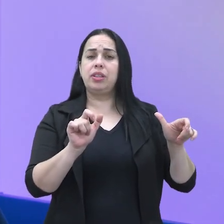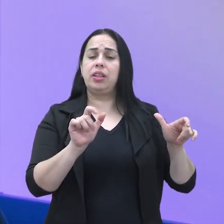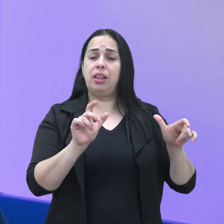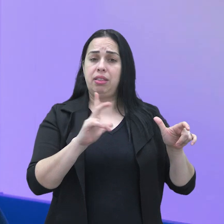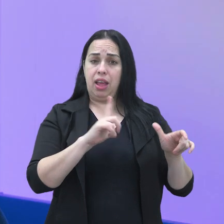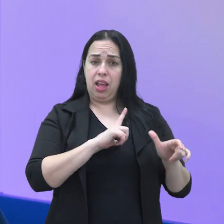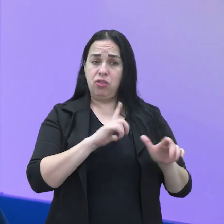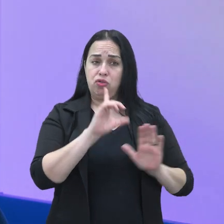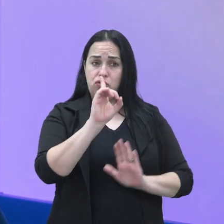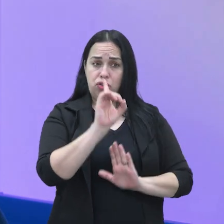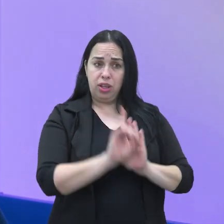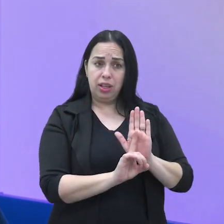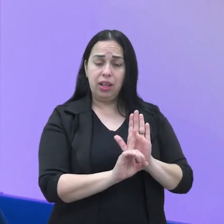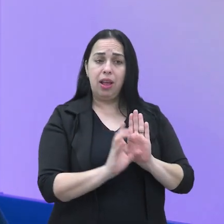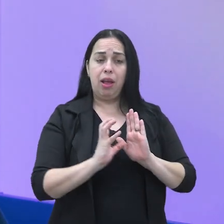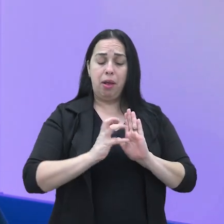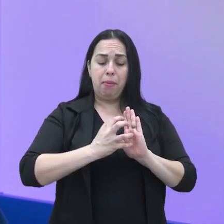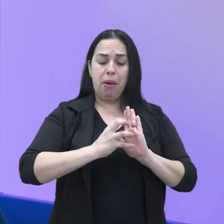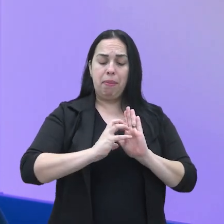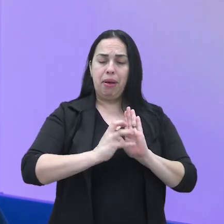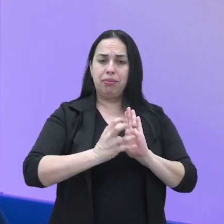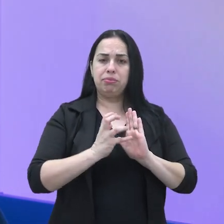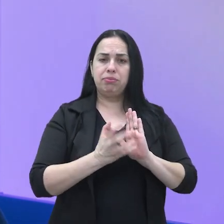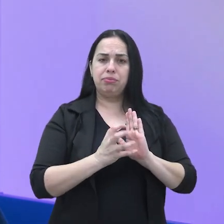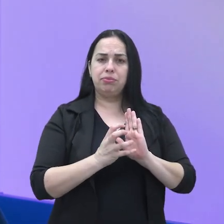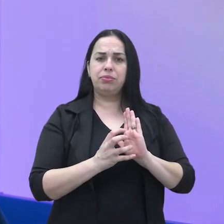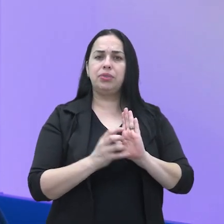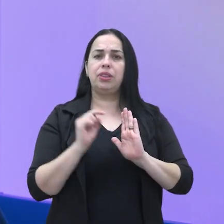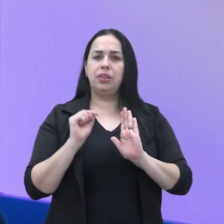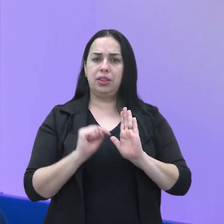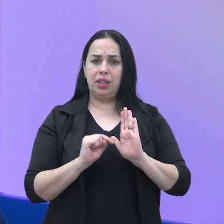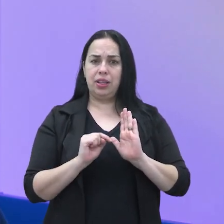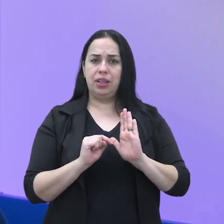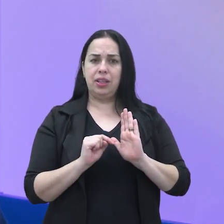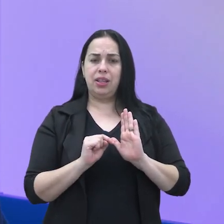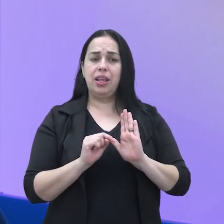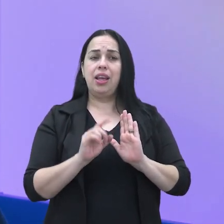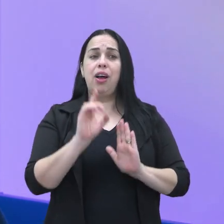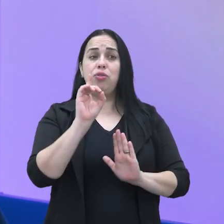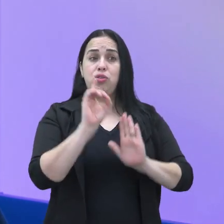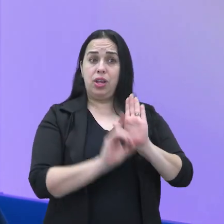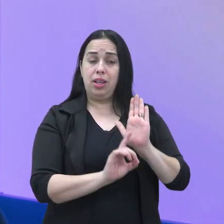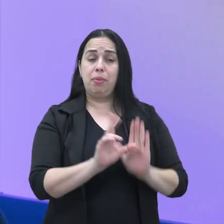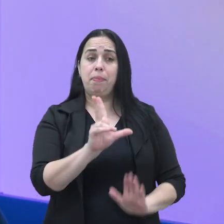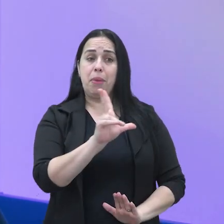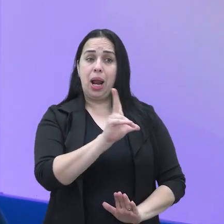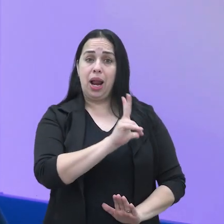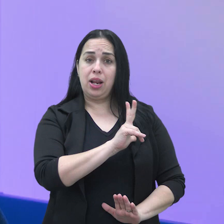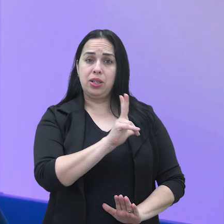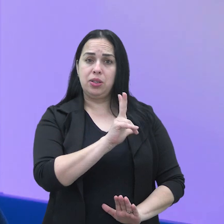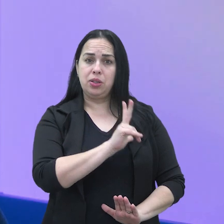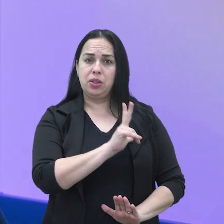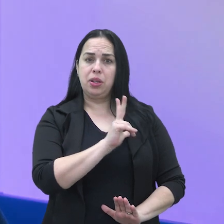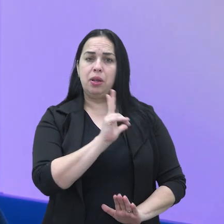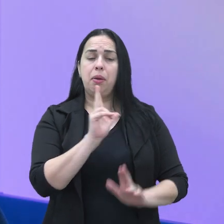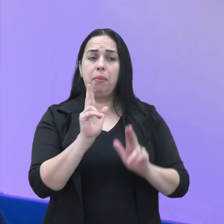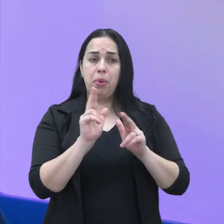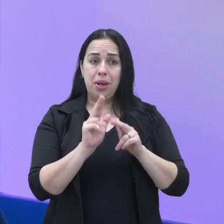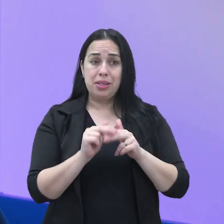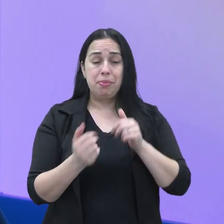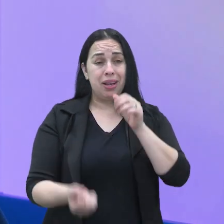direito privado. Um partido político, ele tem a regulação no âmbito do direito privado. Para